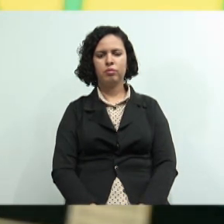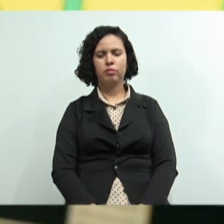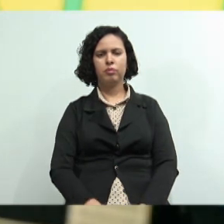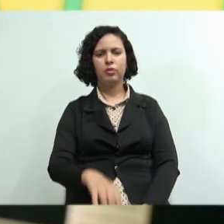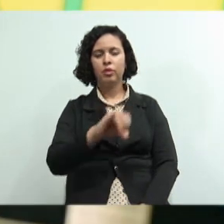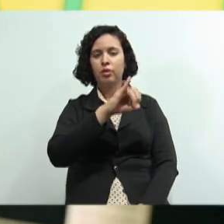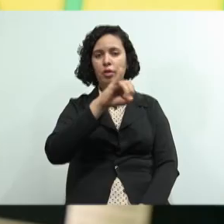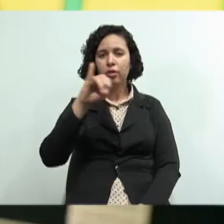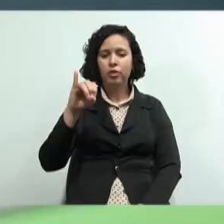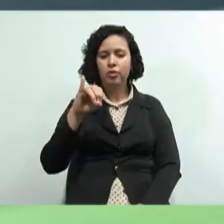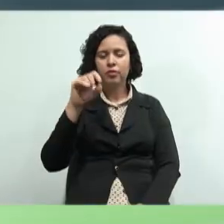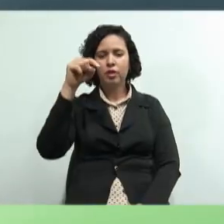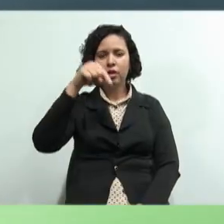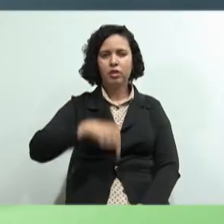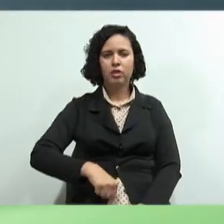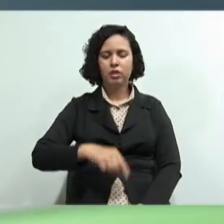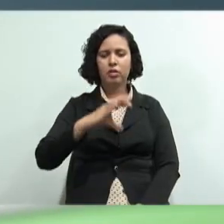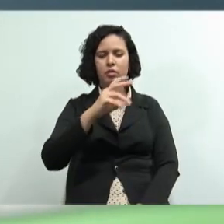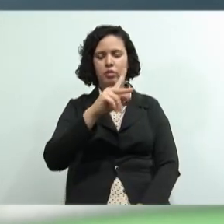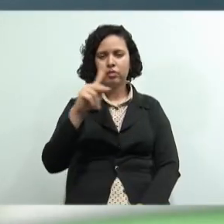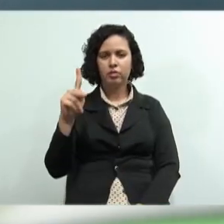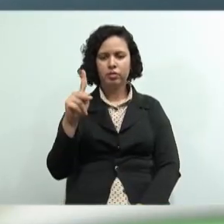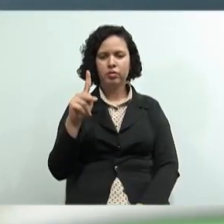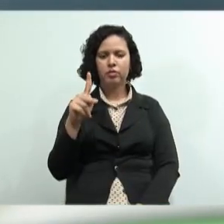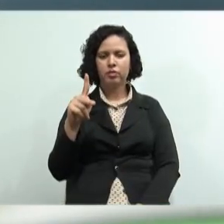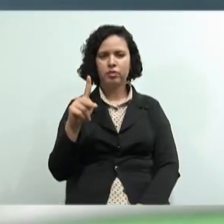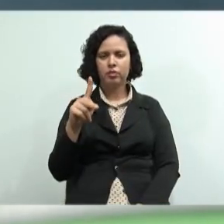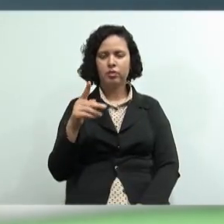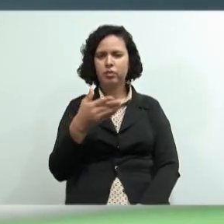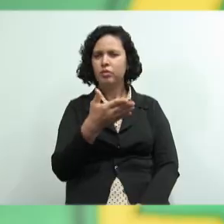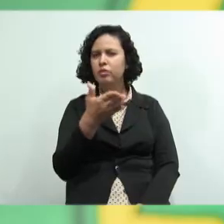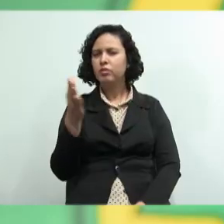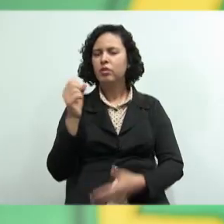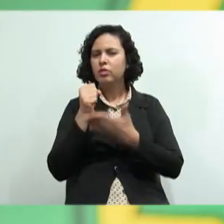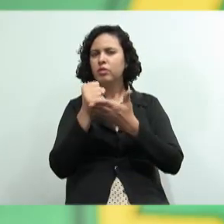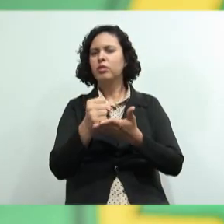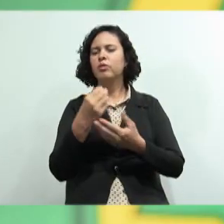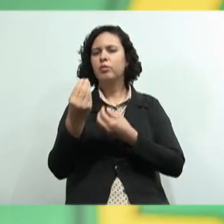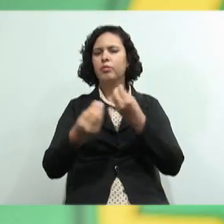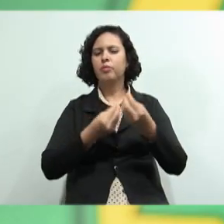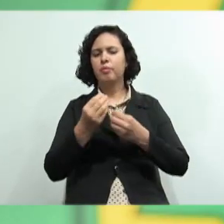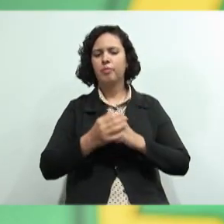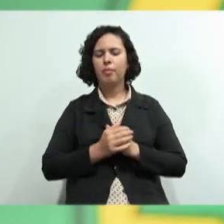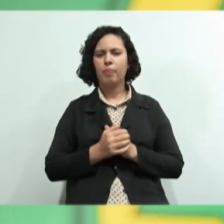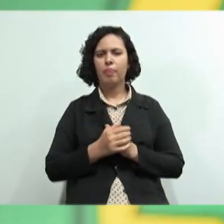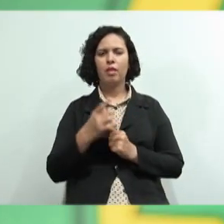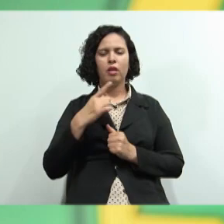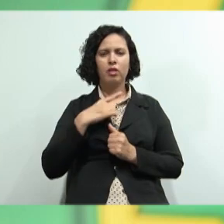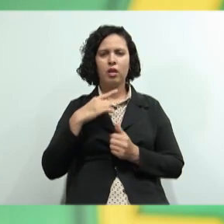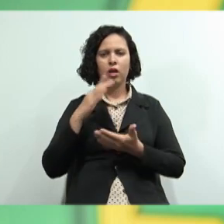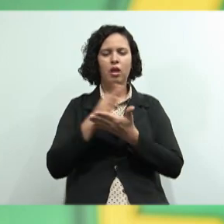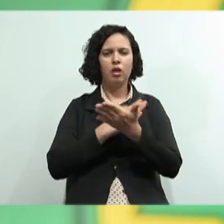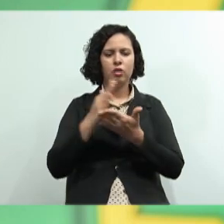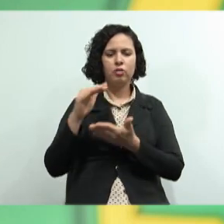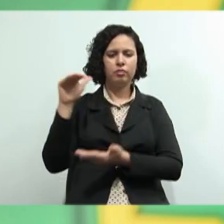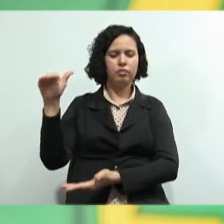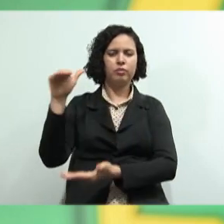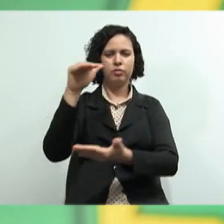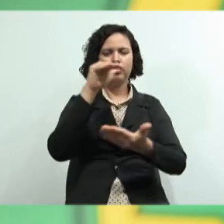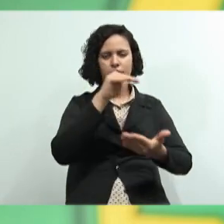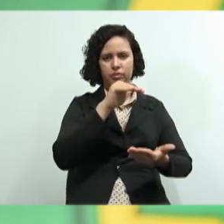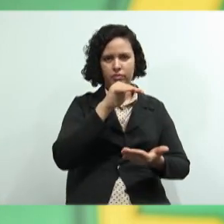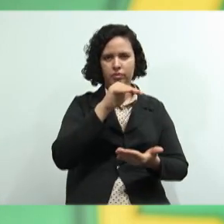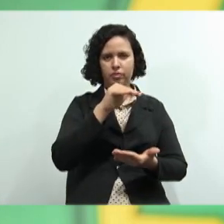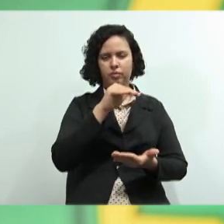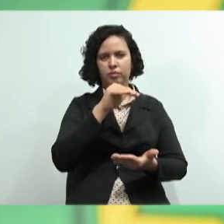Olá, moça. É aqui que funciona a cooperativa? Sim, em que podemos ser útil? Então, moça, é que eu tenho algumas sacas de café para torrar. Eu gostaria de saber